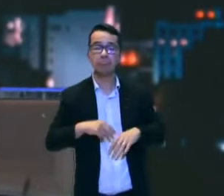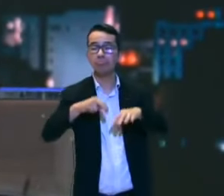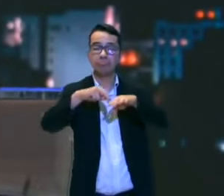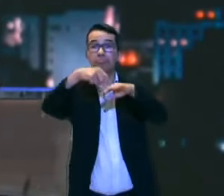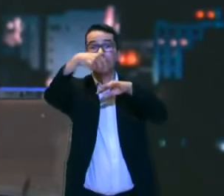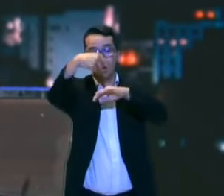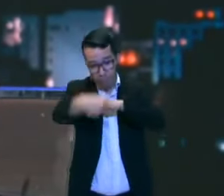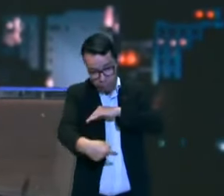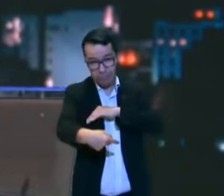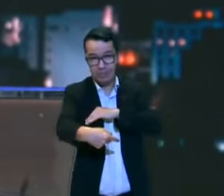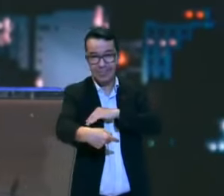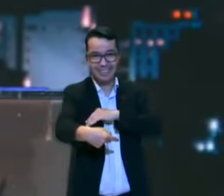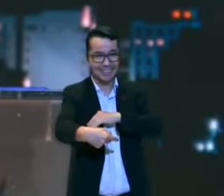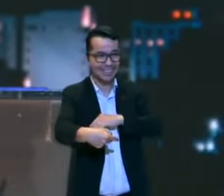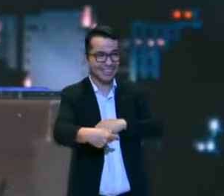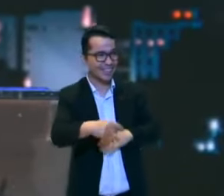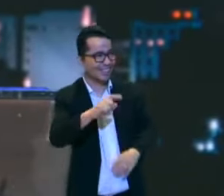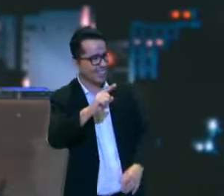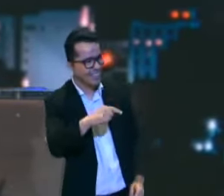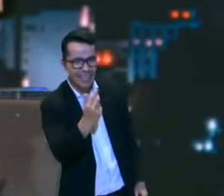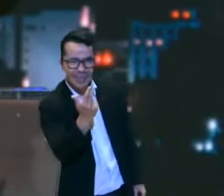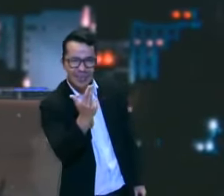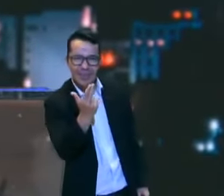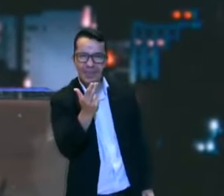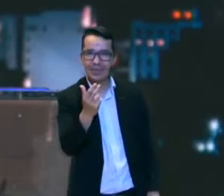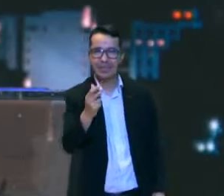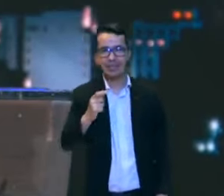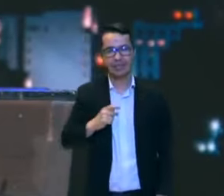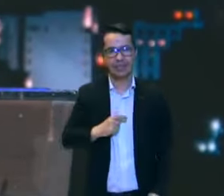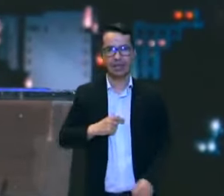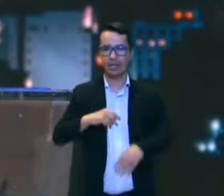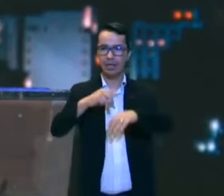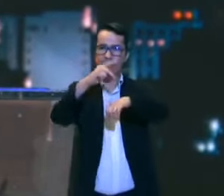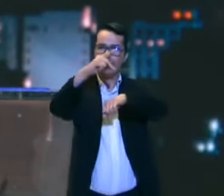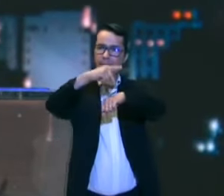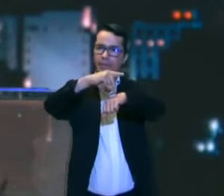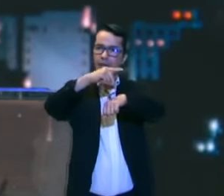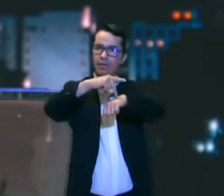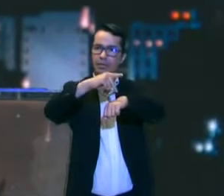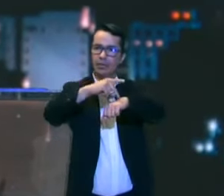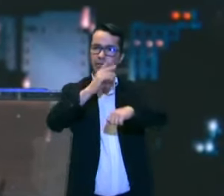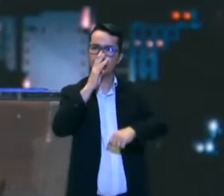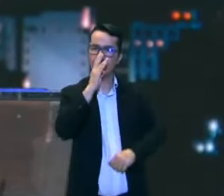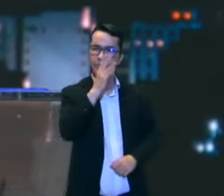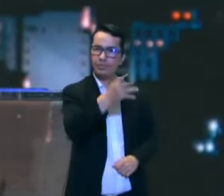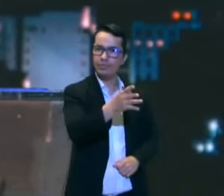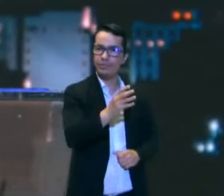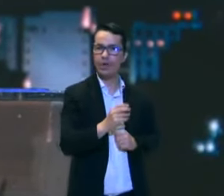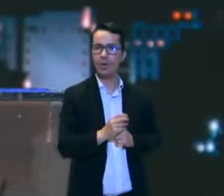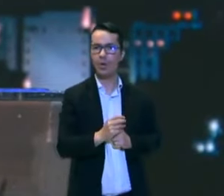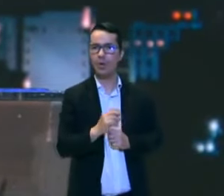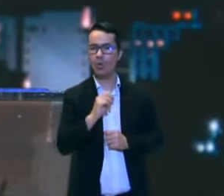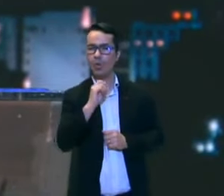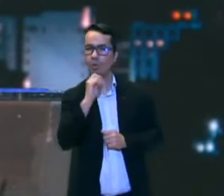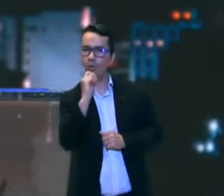algumas vezes de pedra de ofensa ou pedra de escândalo.